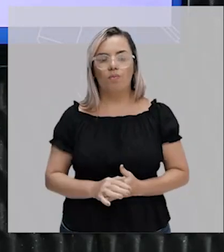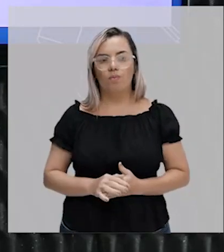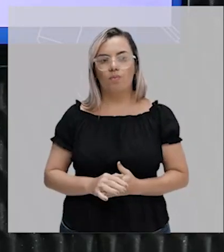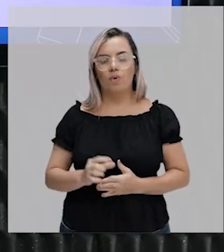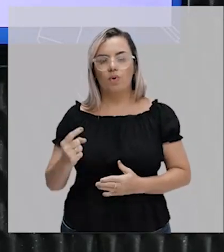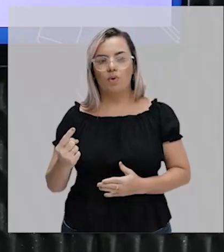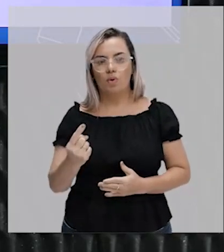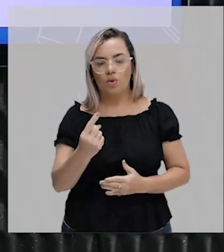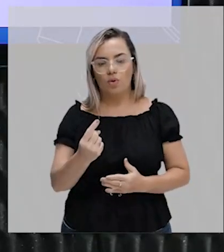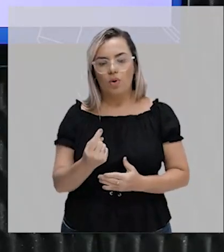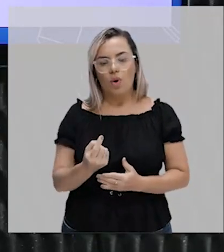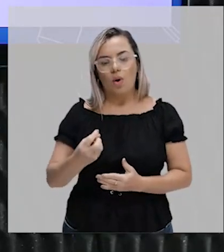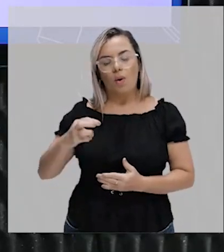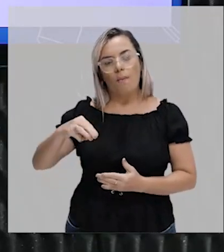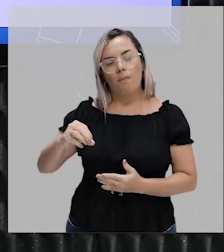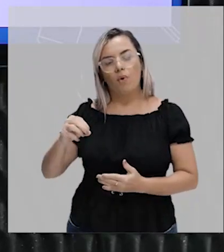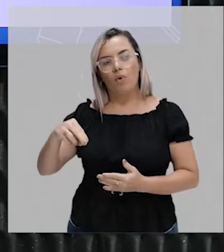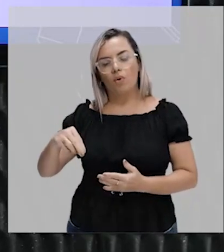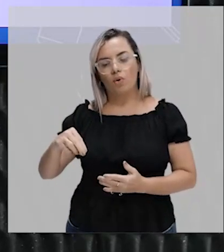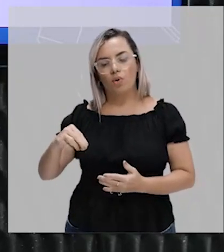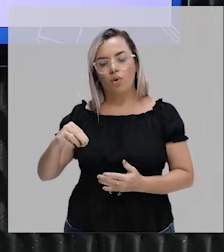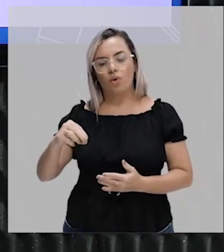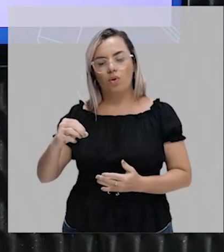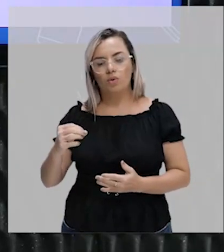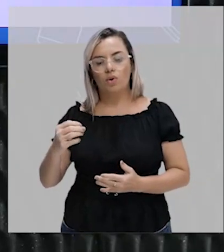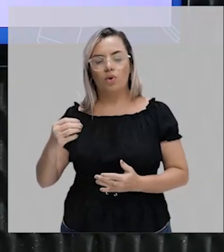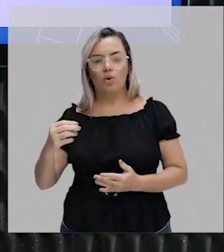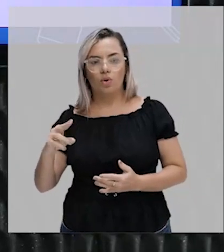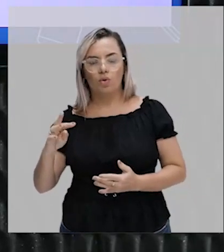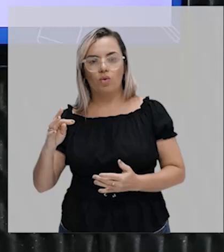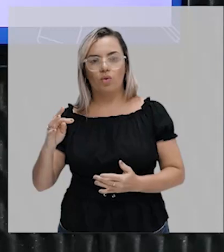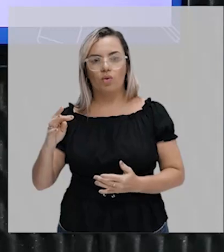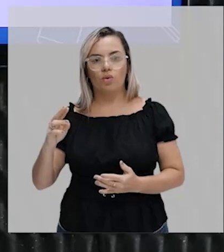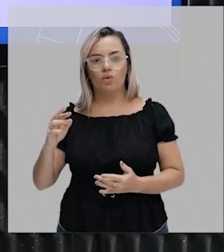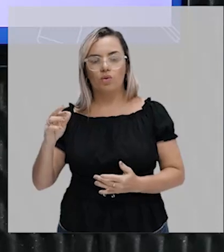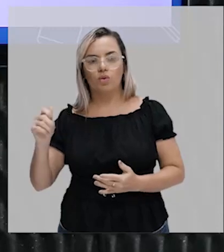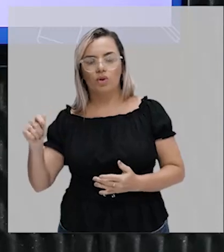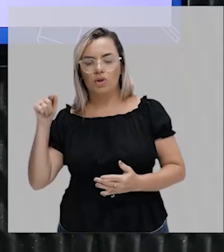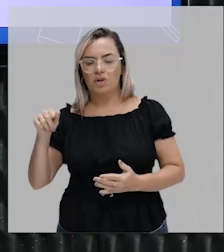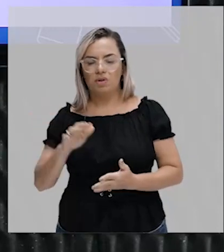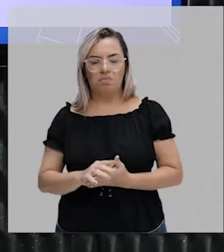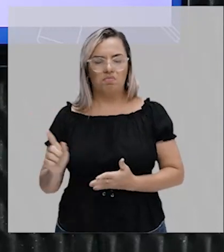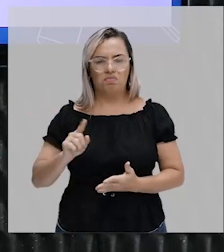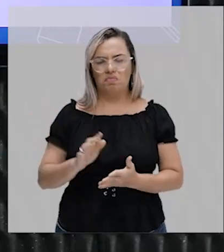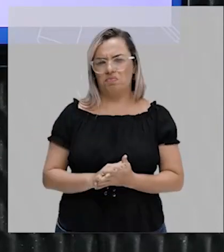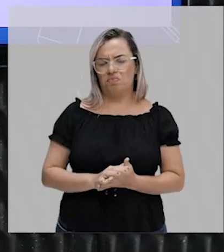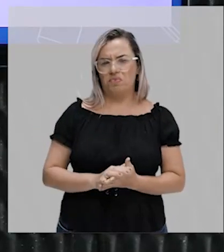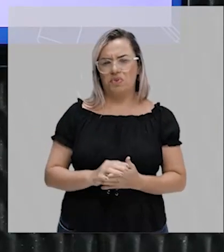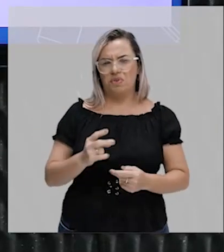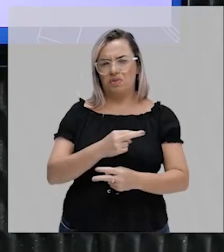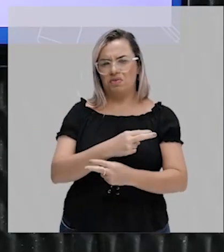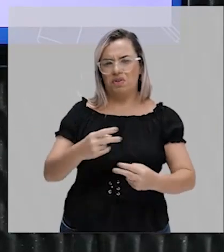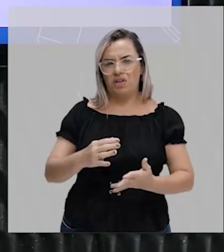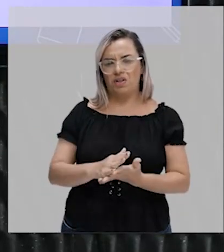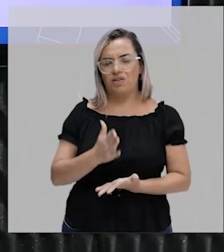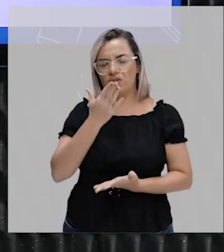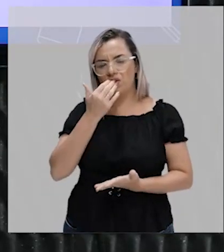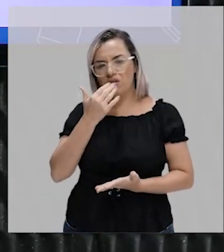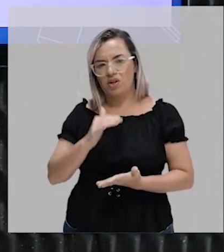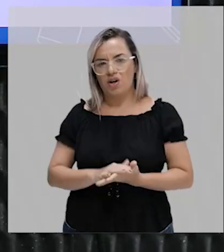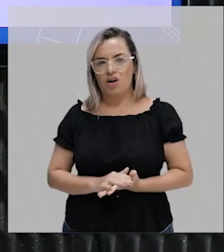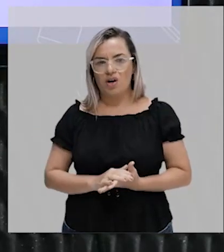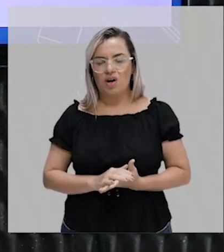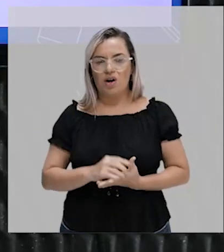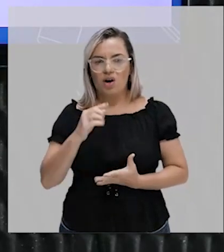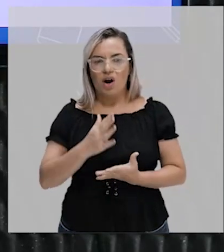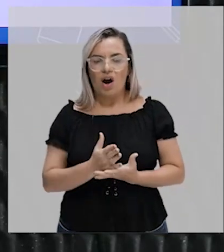voltada para o lucro. Então, o cara ele não, que está investindo nesse agronegócio, ele não vai mais produzir laranja, maçã, arroz, uva, não. Ele vai produzir aquilo